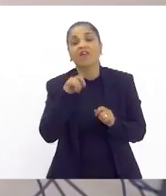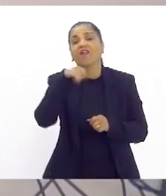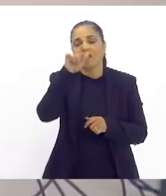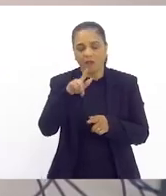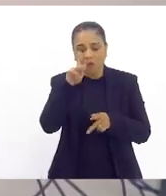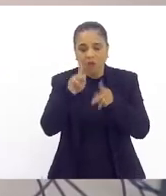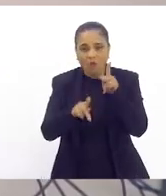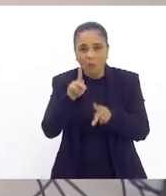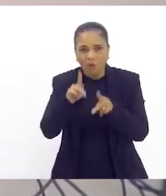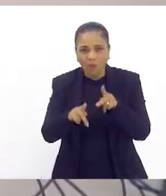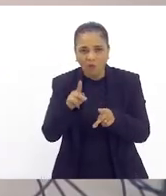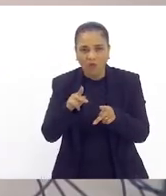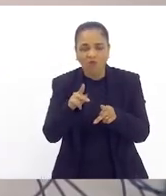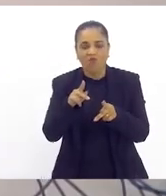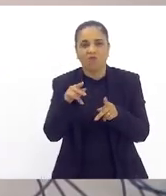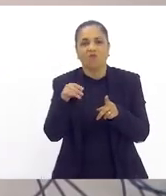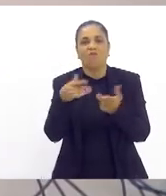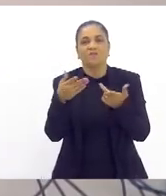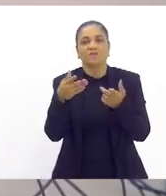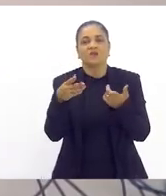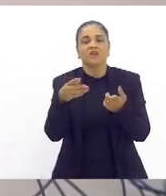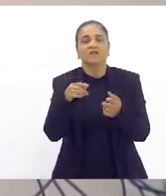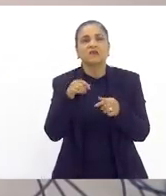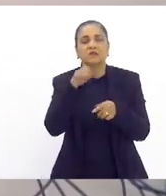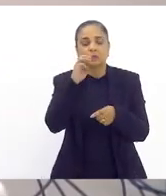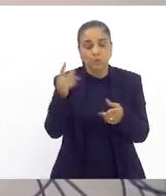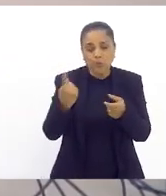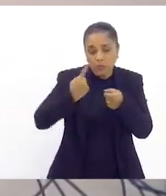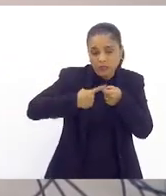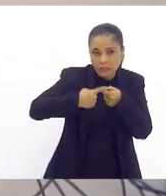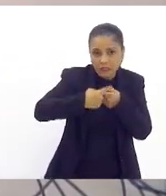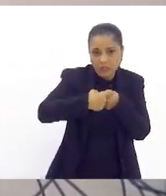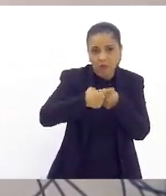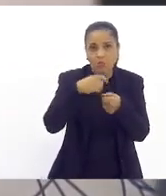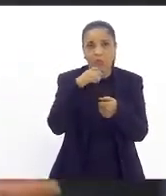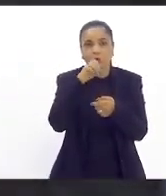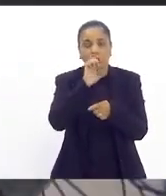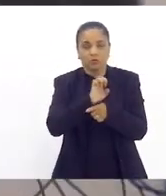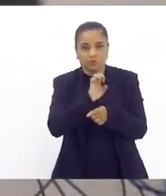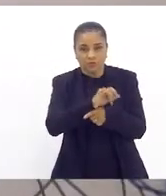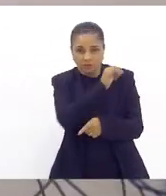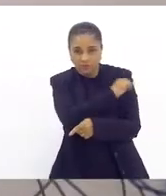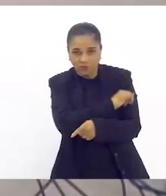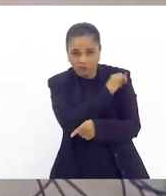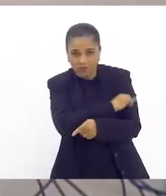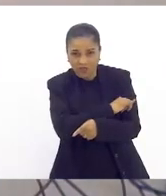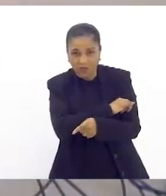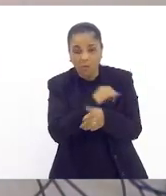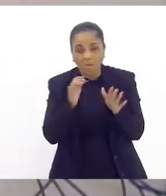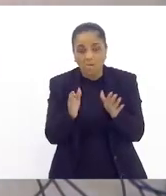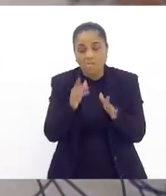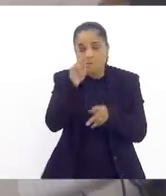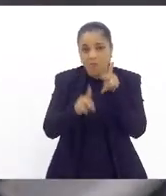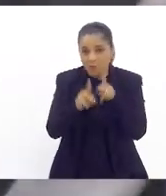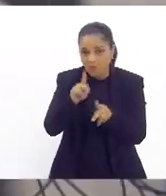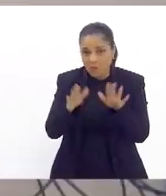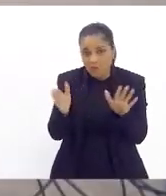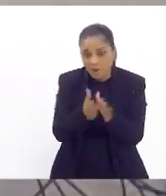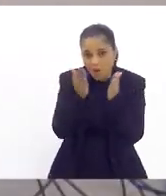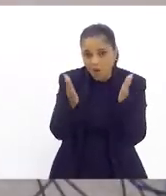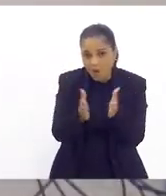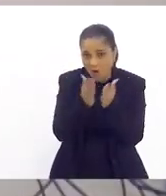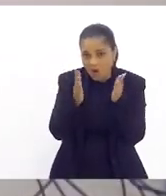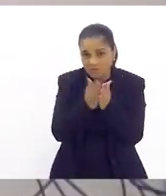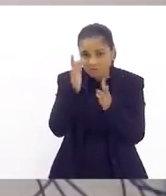no interior do Estado do Rio de Janeiro pessoas pobres pessoas periféricas e as trabalhadoras dos trabalhadores que não tem reajuste